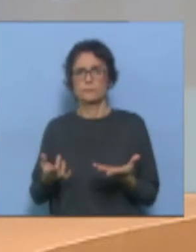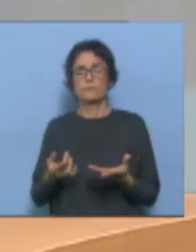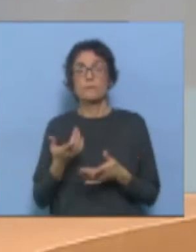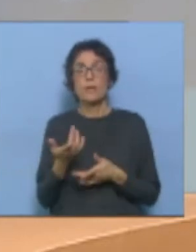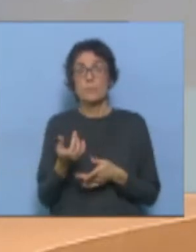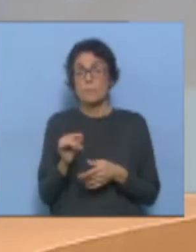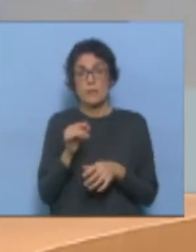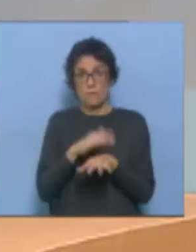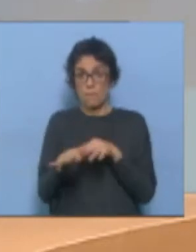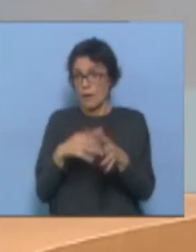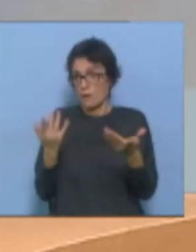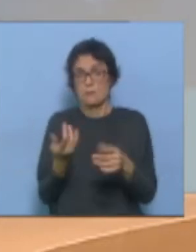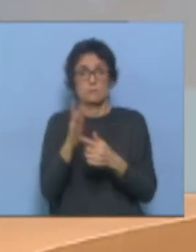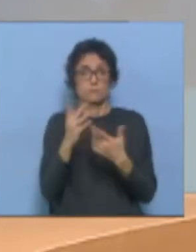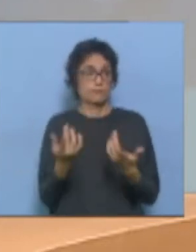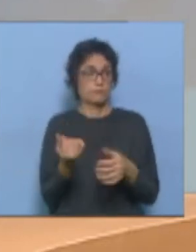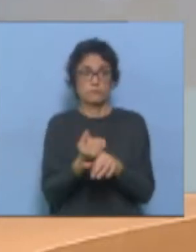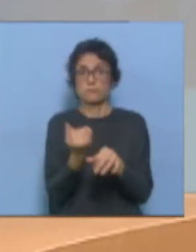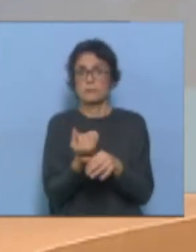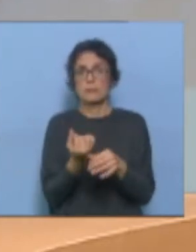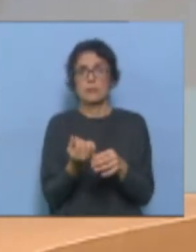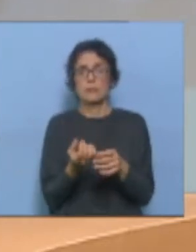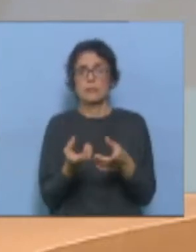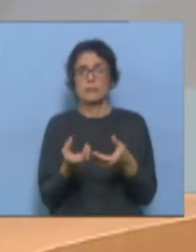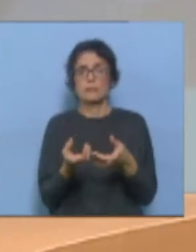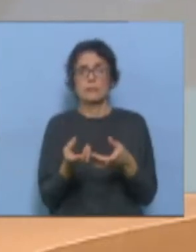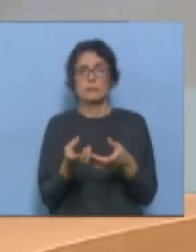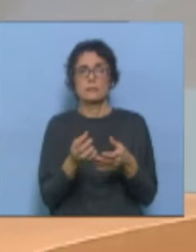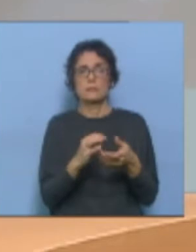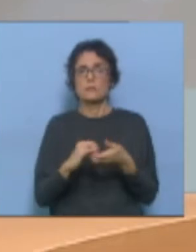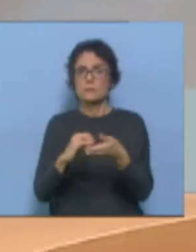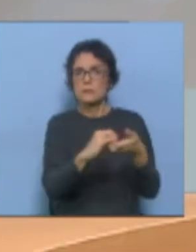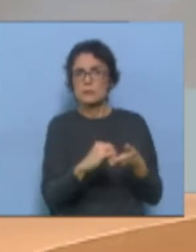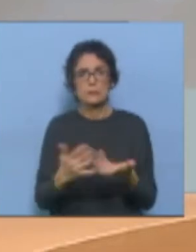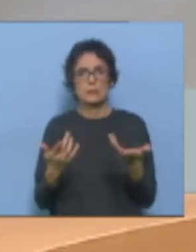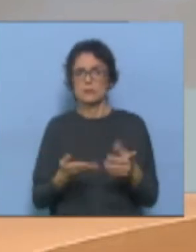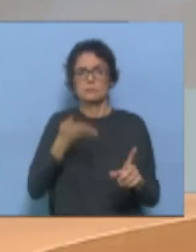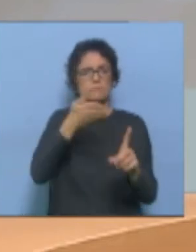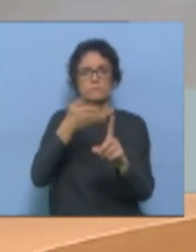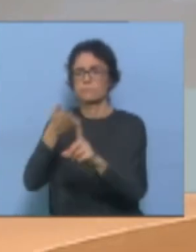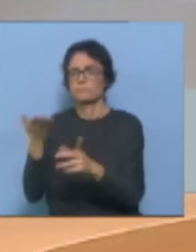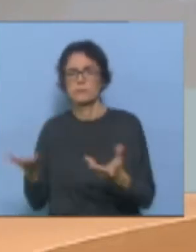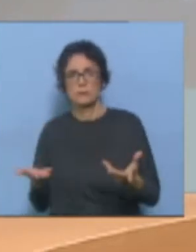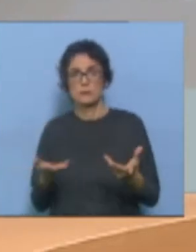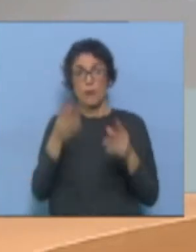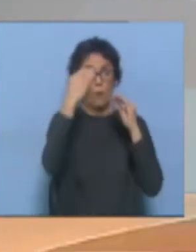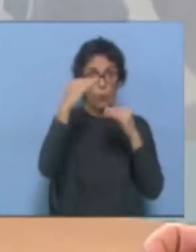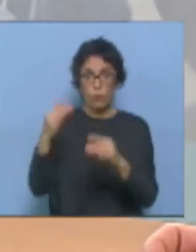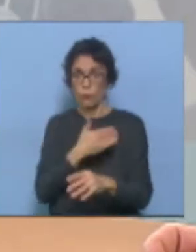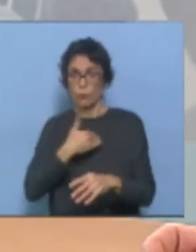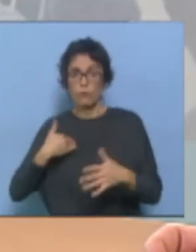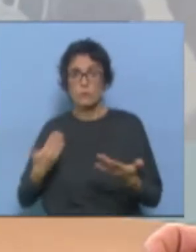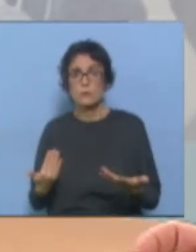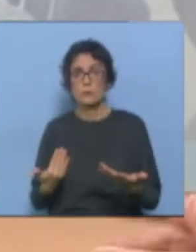de obras de beneficência, através de múltiplas ações missionárias e assim. Educação, saúde, são